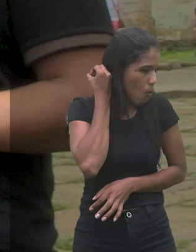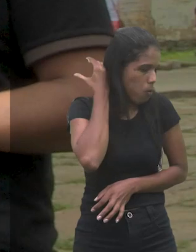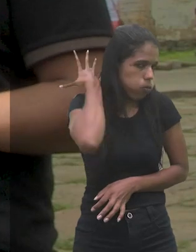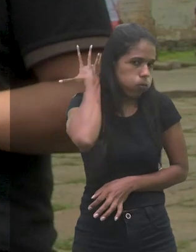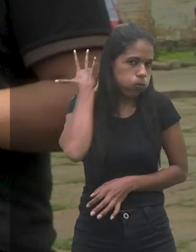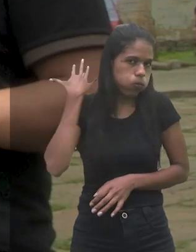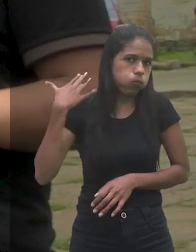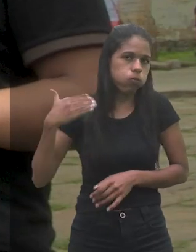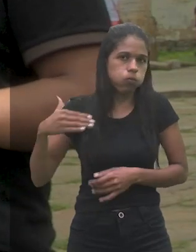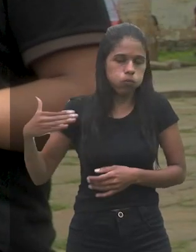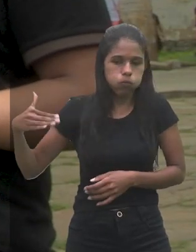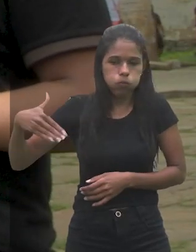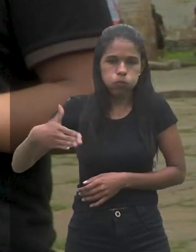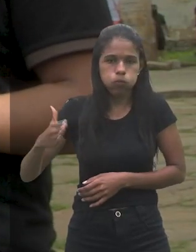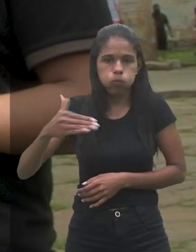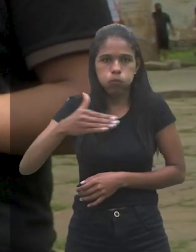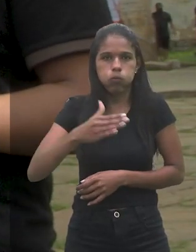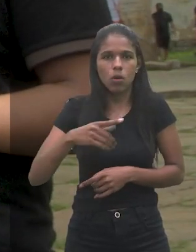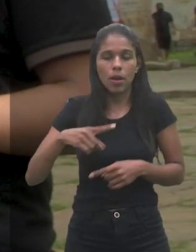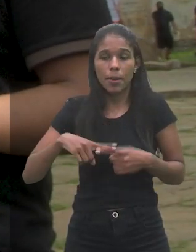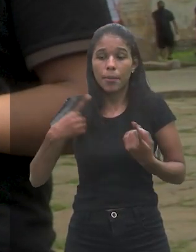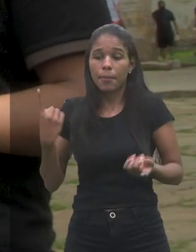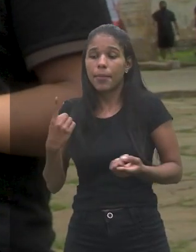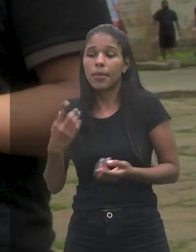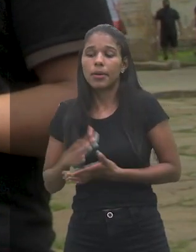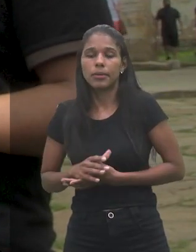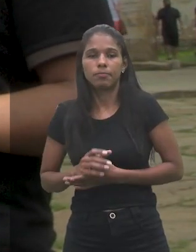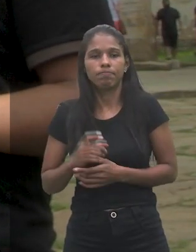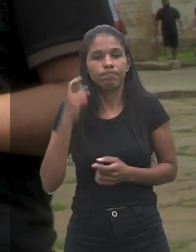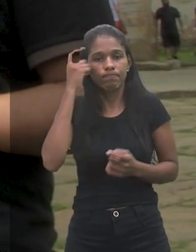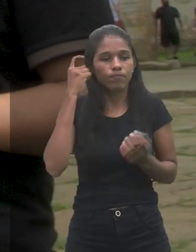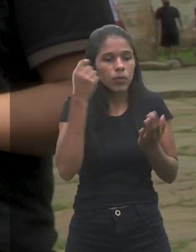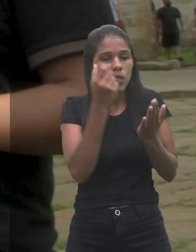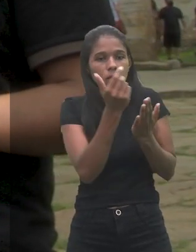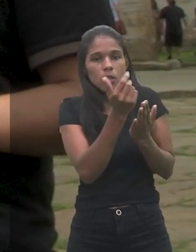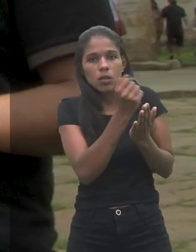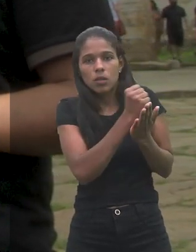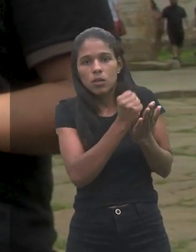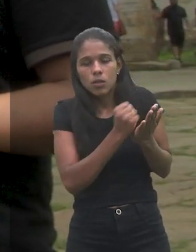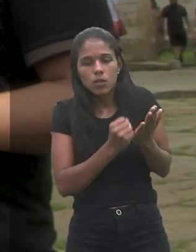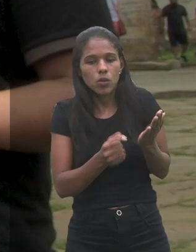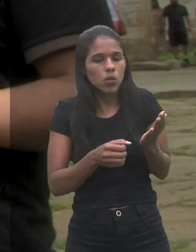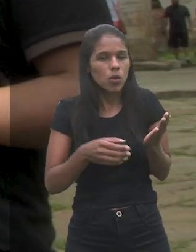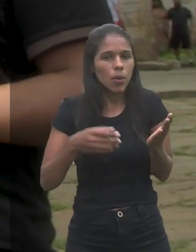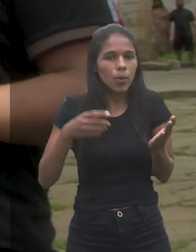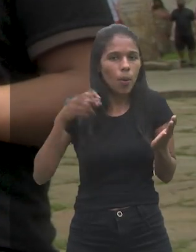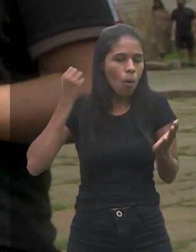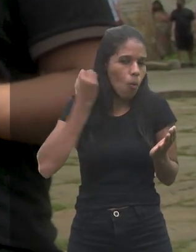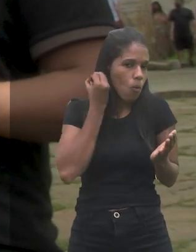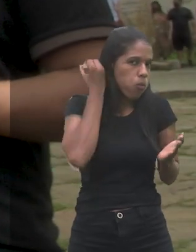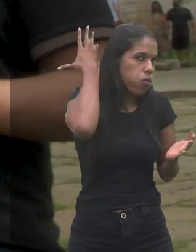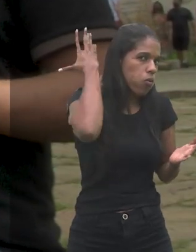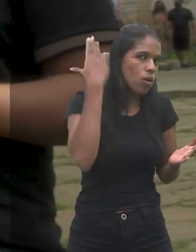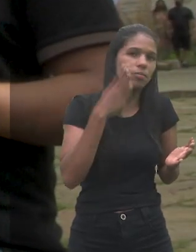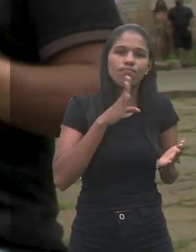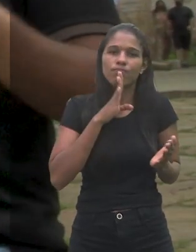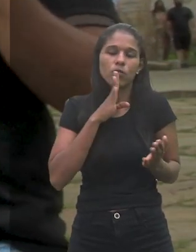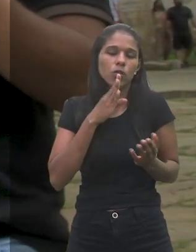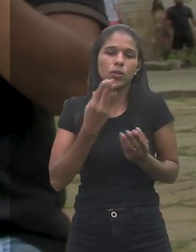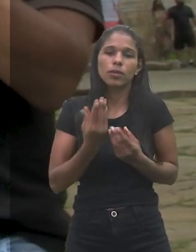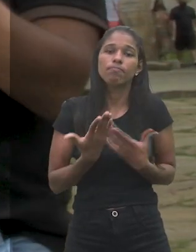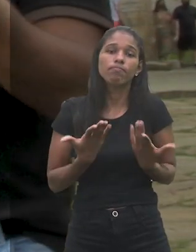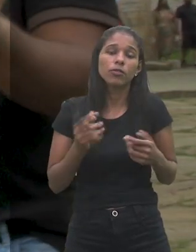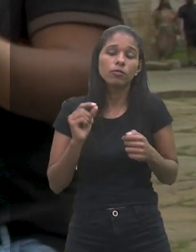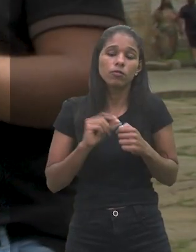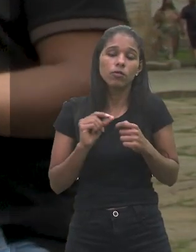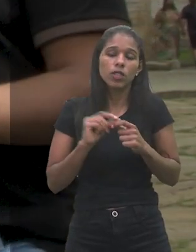isso é aleijadinho. Lá dentro da sacristia tem 4 leões. Se a baleia já está difícil, o que é um leão? Aleijadinho. O aleijadinho.